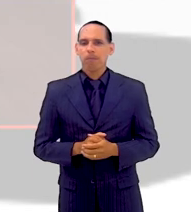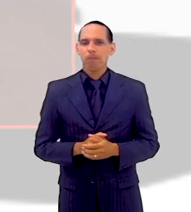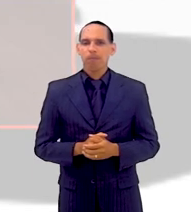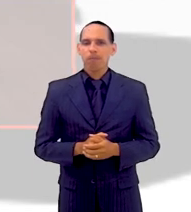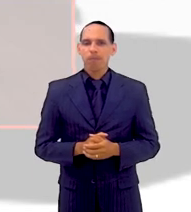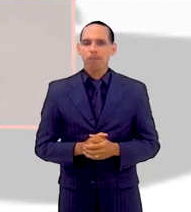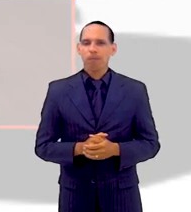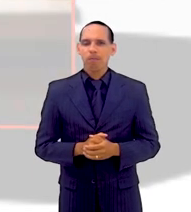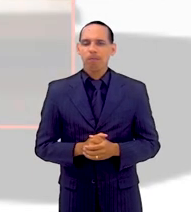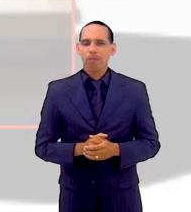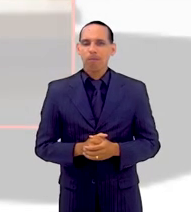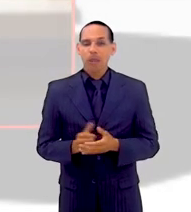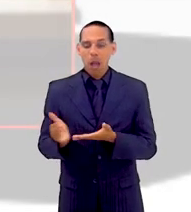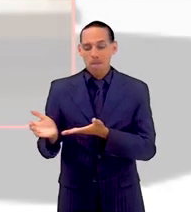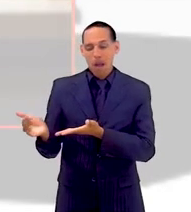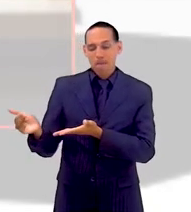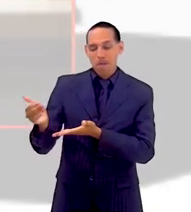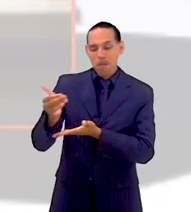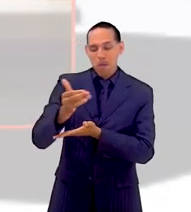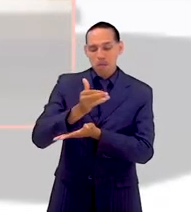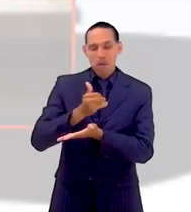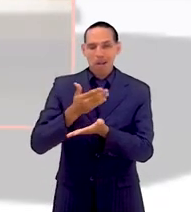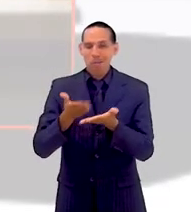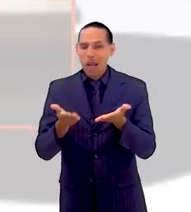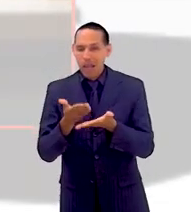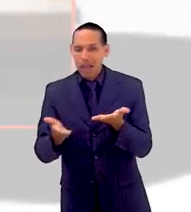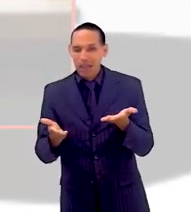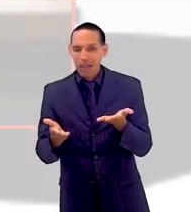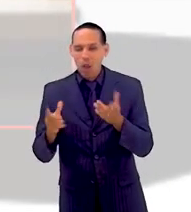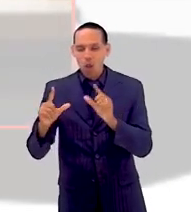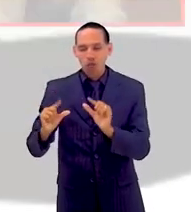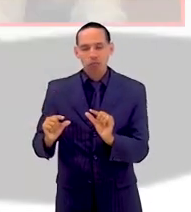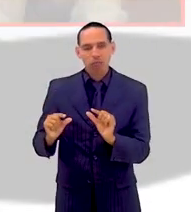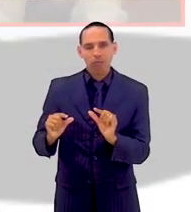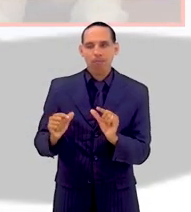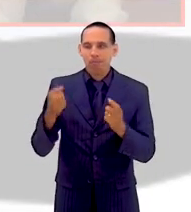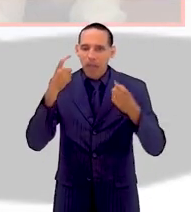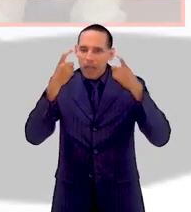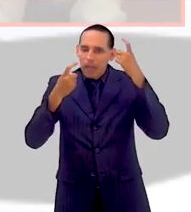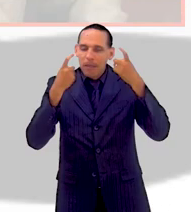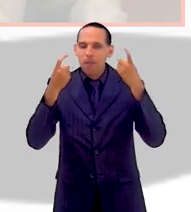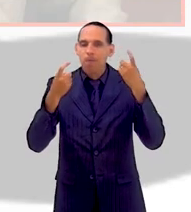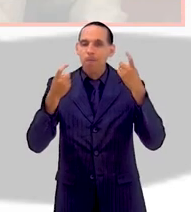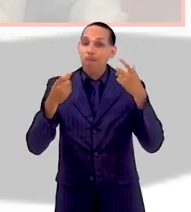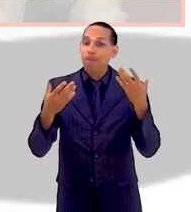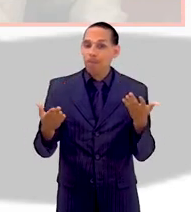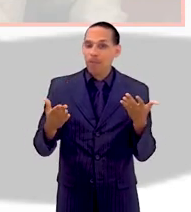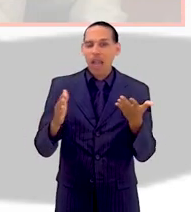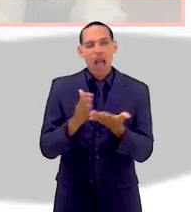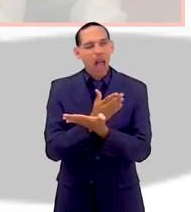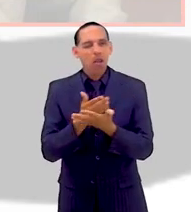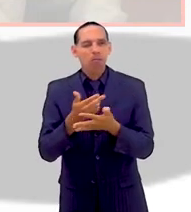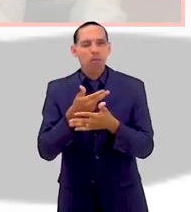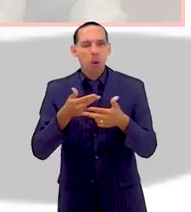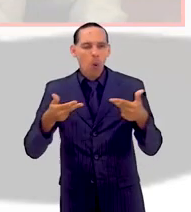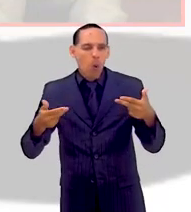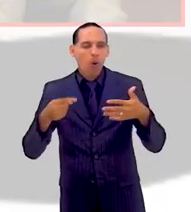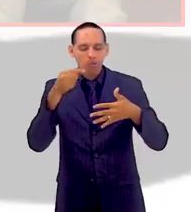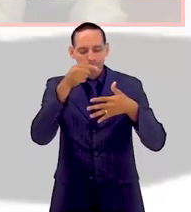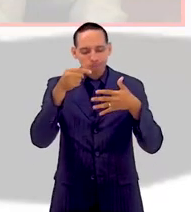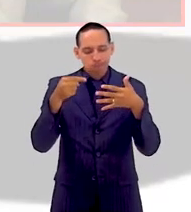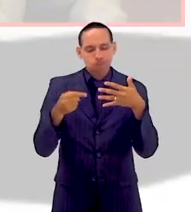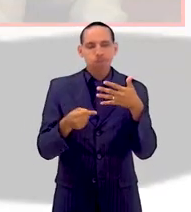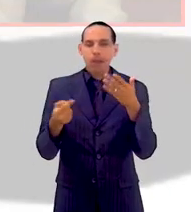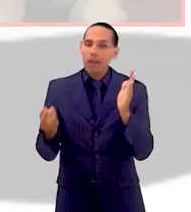a perda de controle de arrecadação em baixa, fez algumas colocações e algumas ponderações de que acabaram